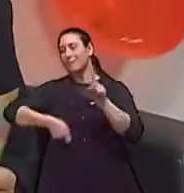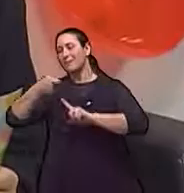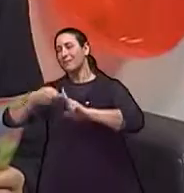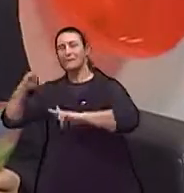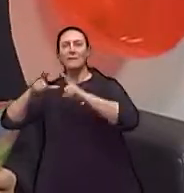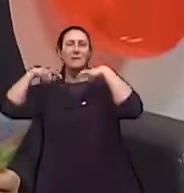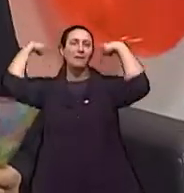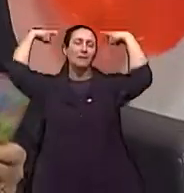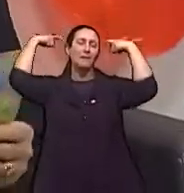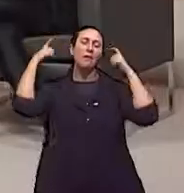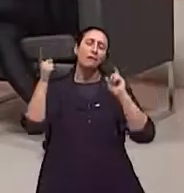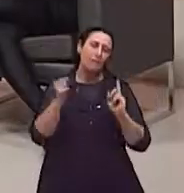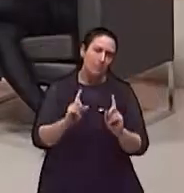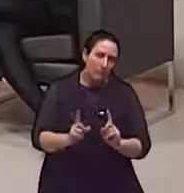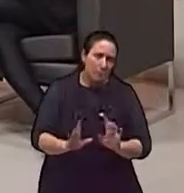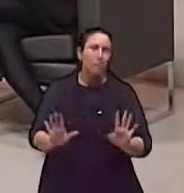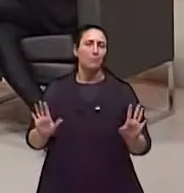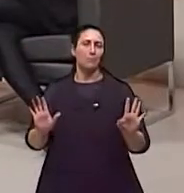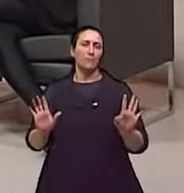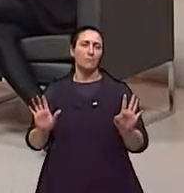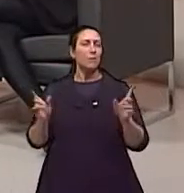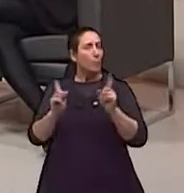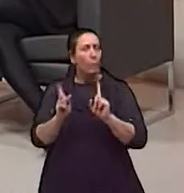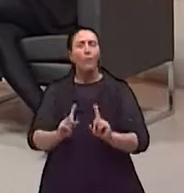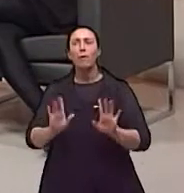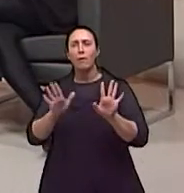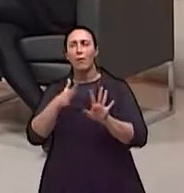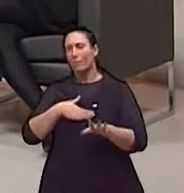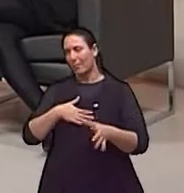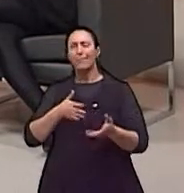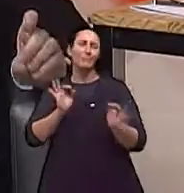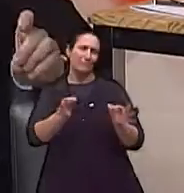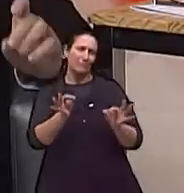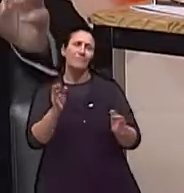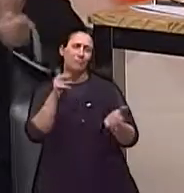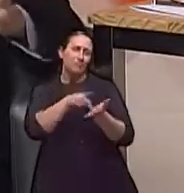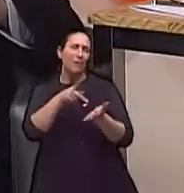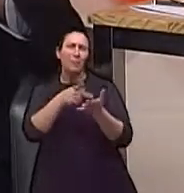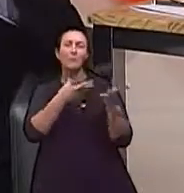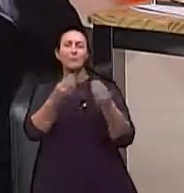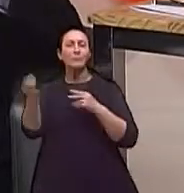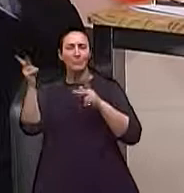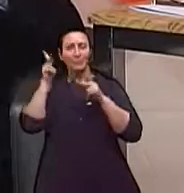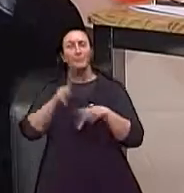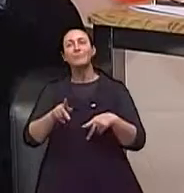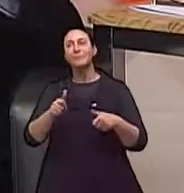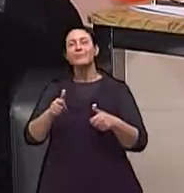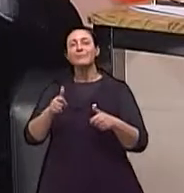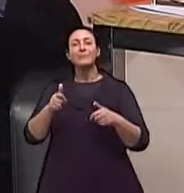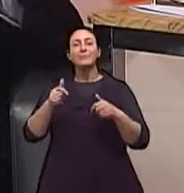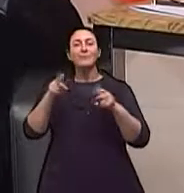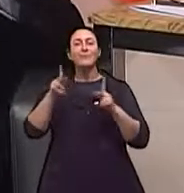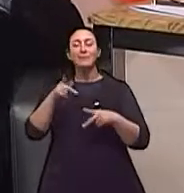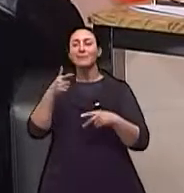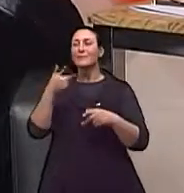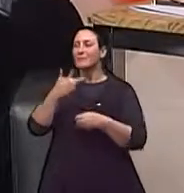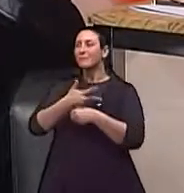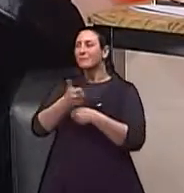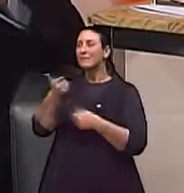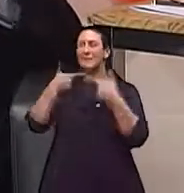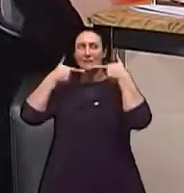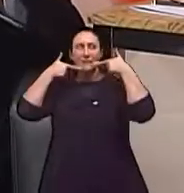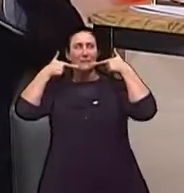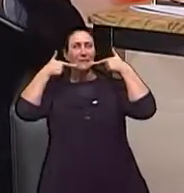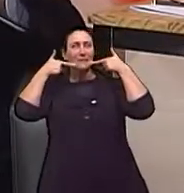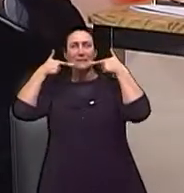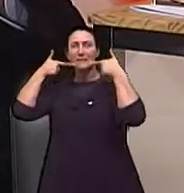ano e todos os anos que tiver vivo não é isso fica ridículo às vezes são situações que o idoso tem que estar sempre rindo ele